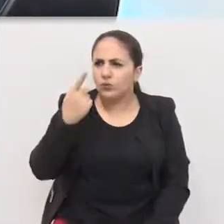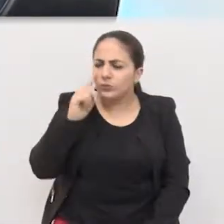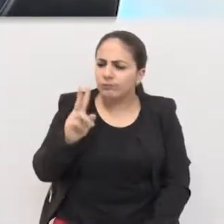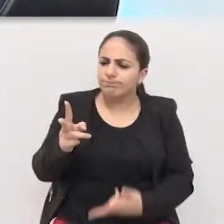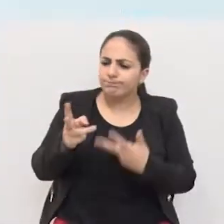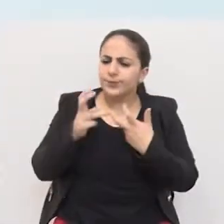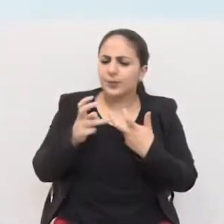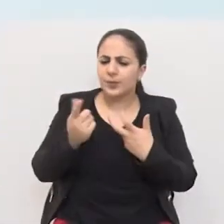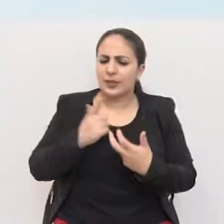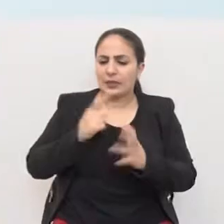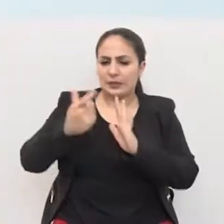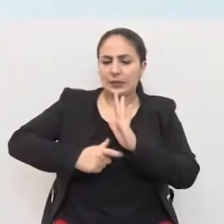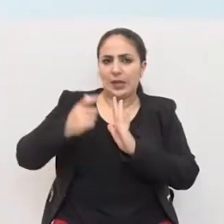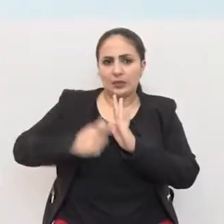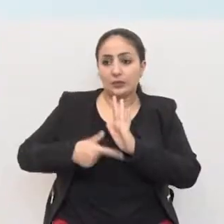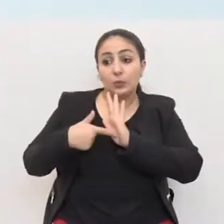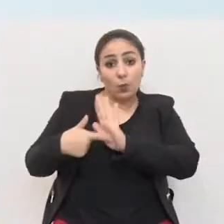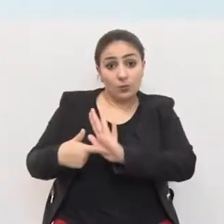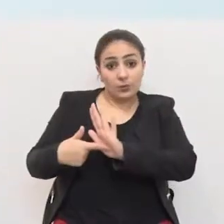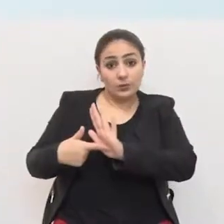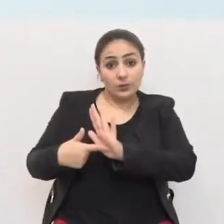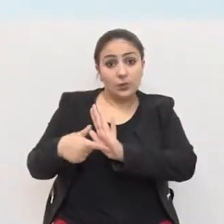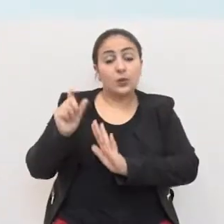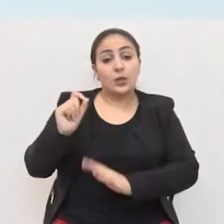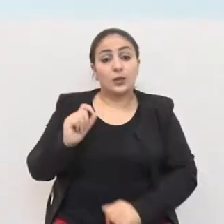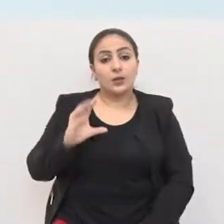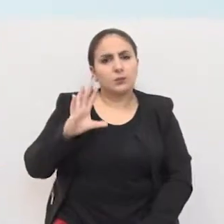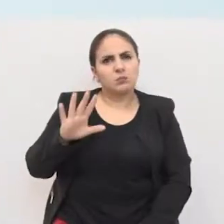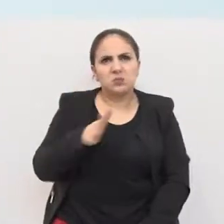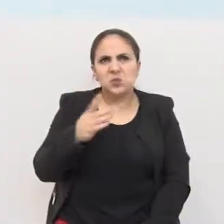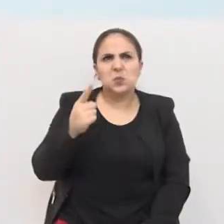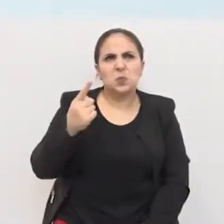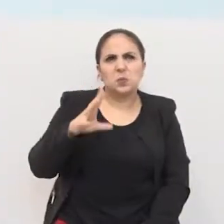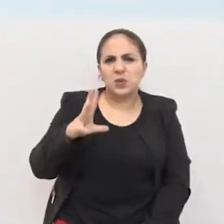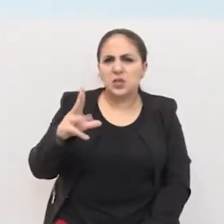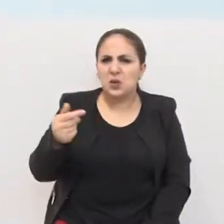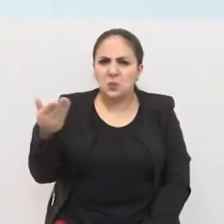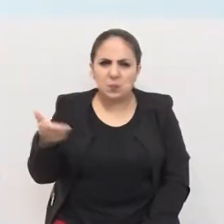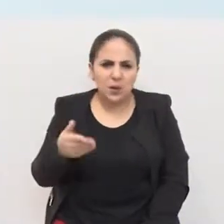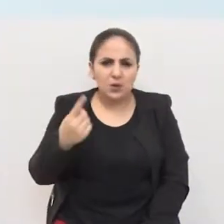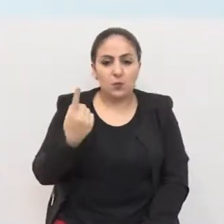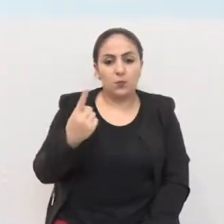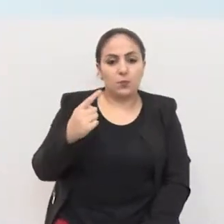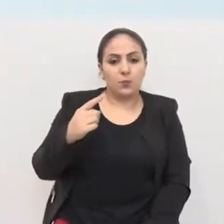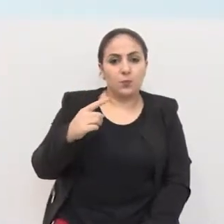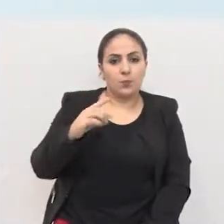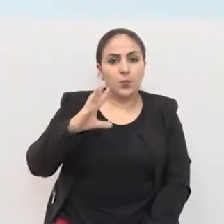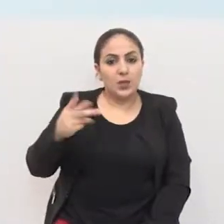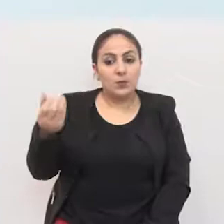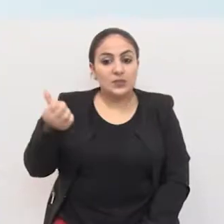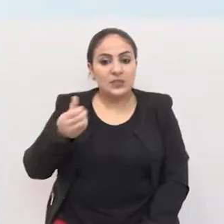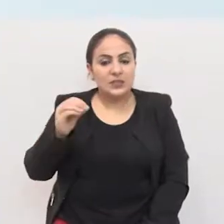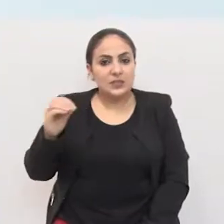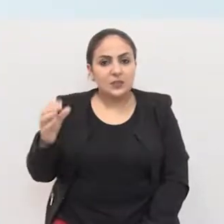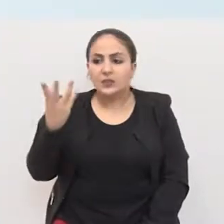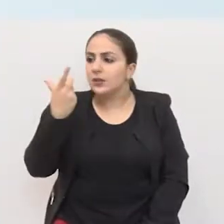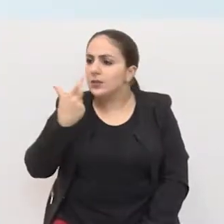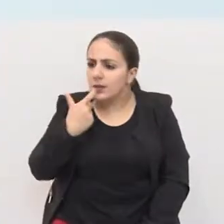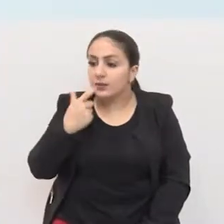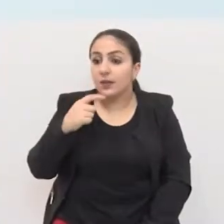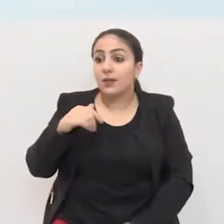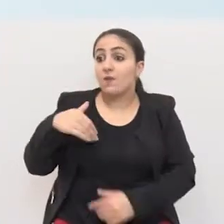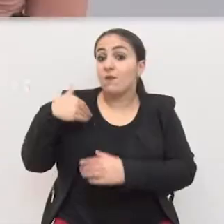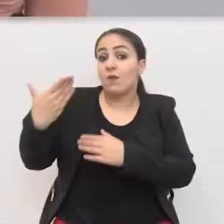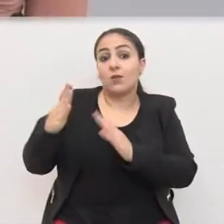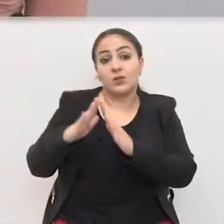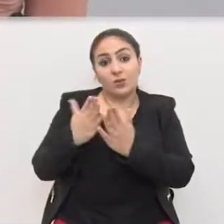estima ali, tem dados que apontam um pouco para isso, em torno de 1,5 milhão, 1,6 milhão de crianças que estão